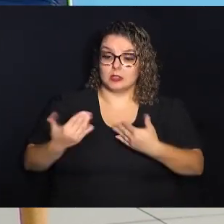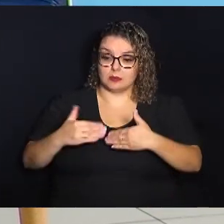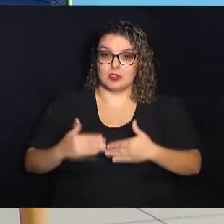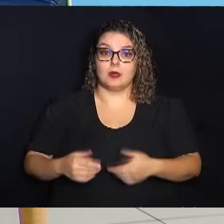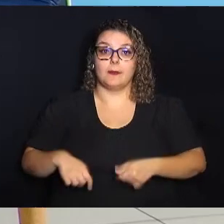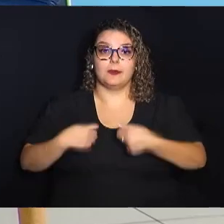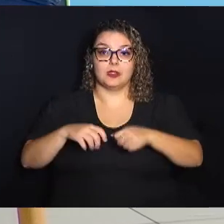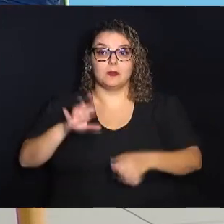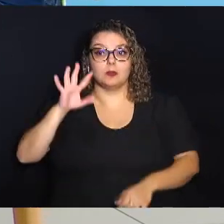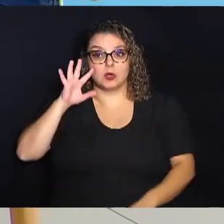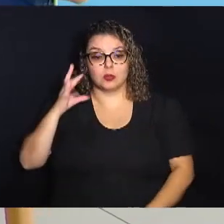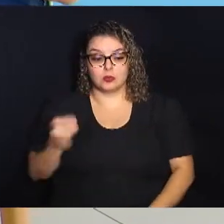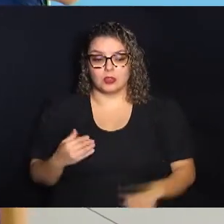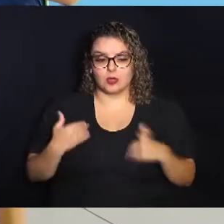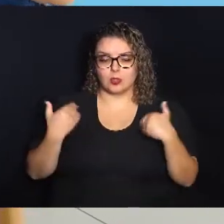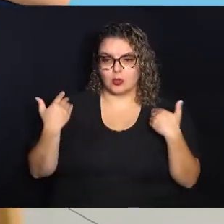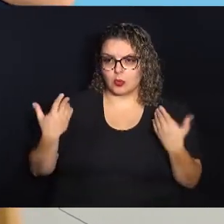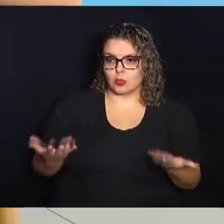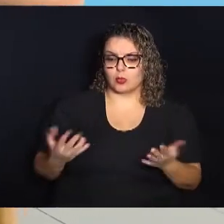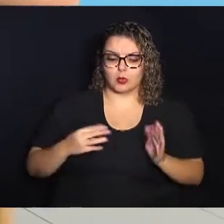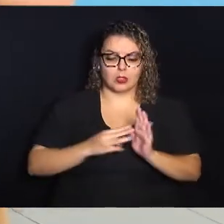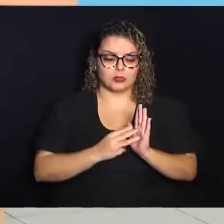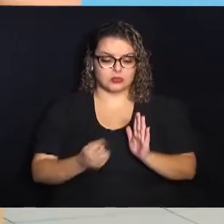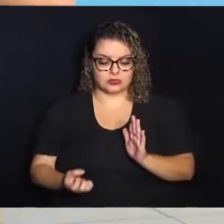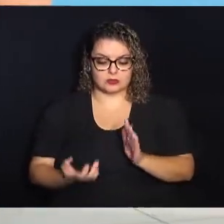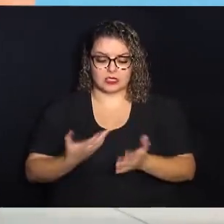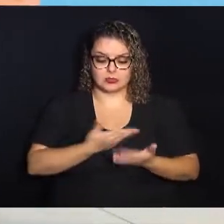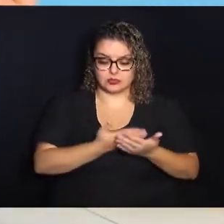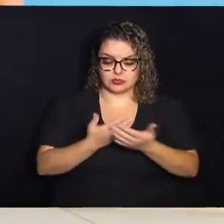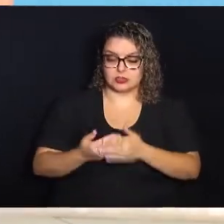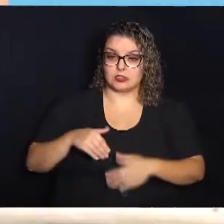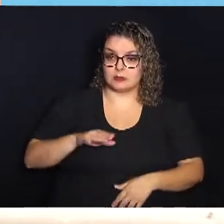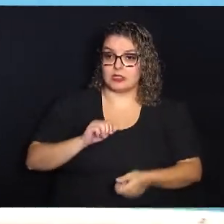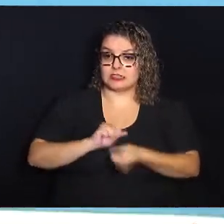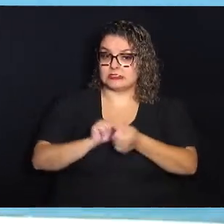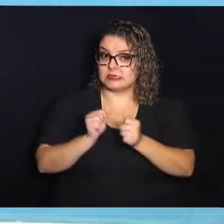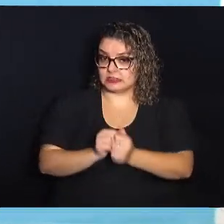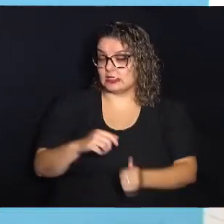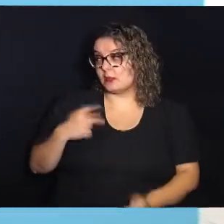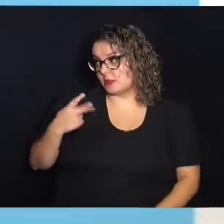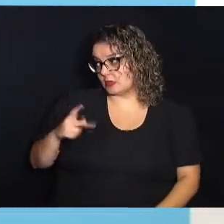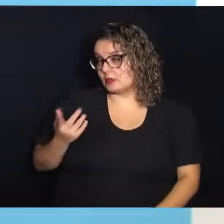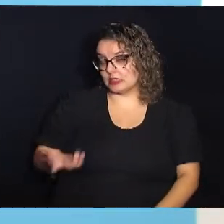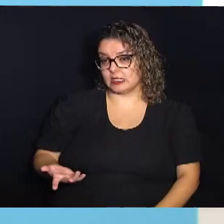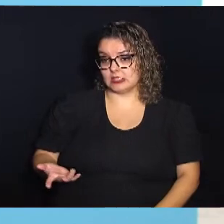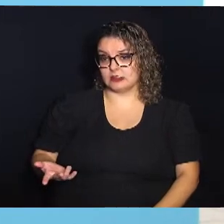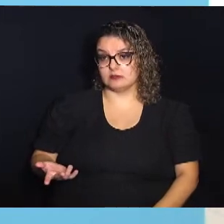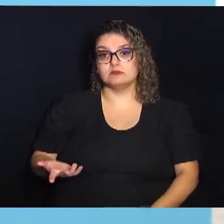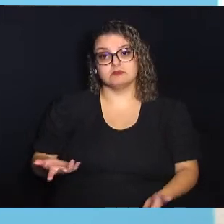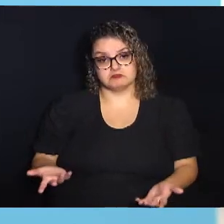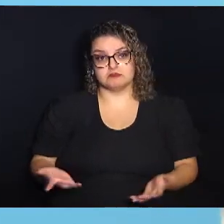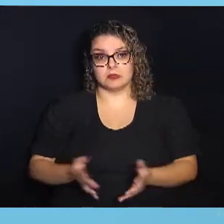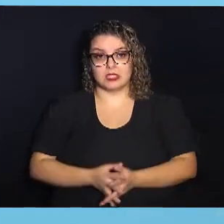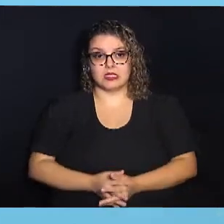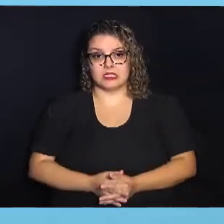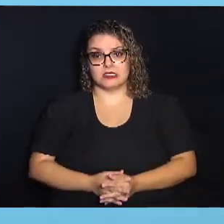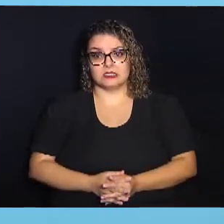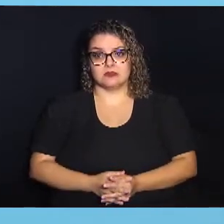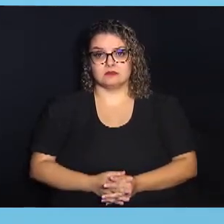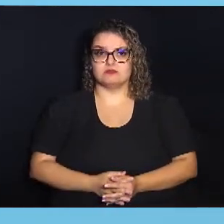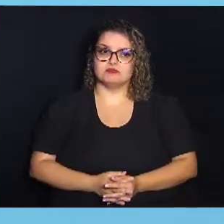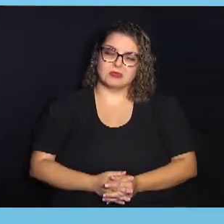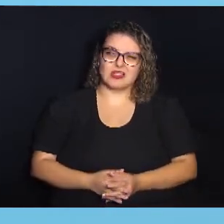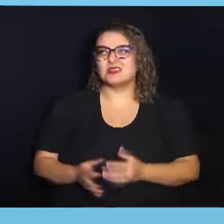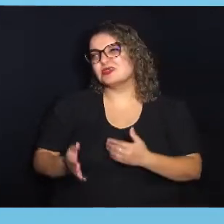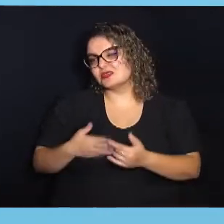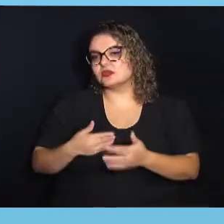precisa conhecer quais são os métodos de estudos que mais se encaixam para ele. Então, mas de qualquer